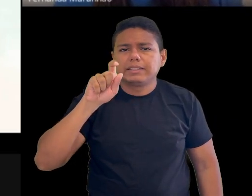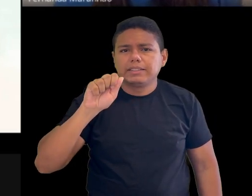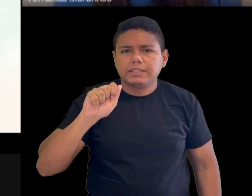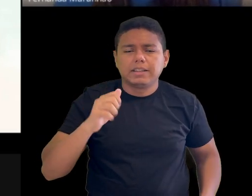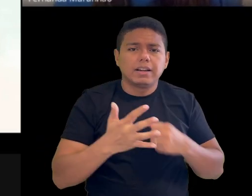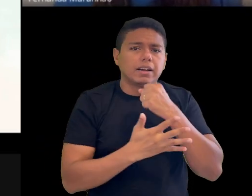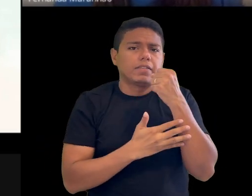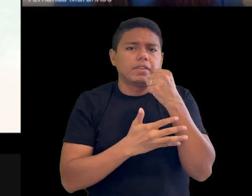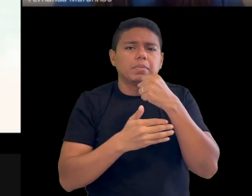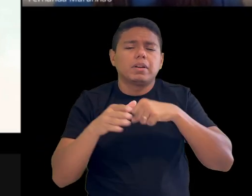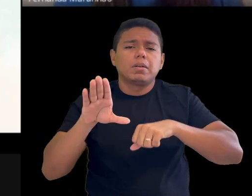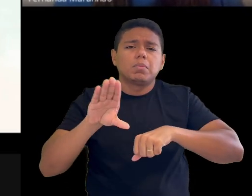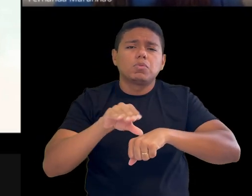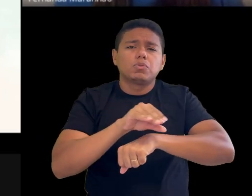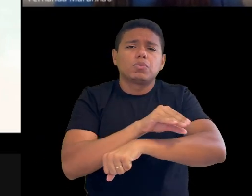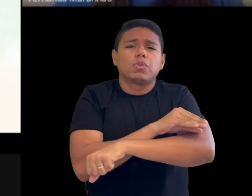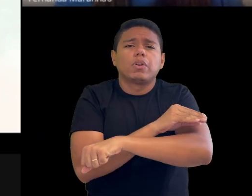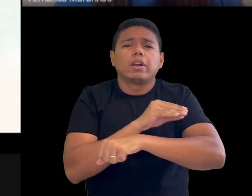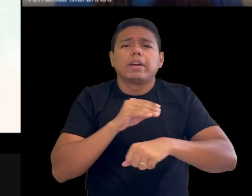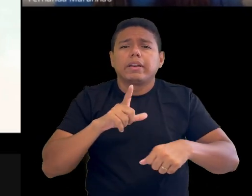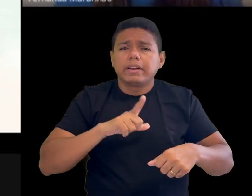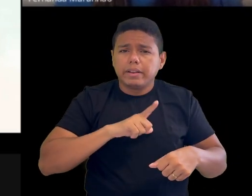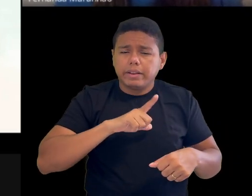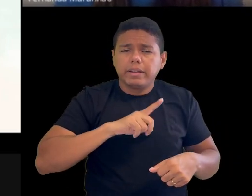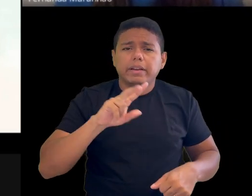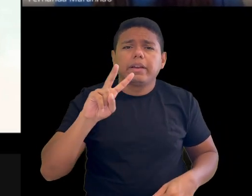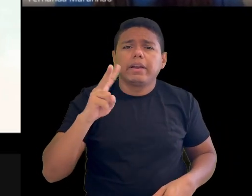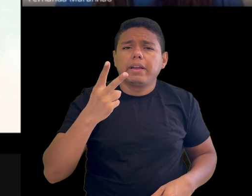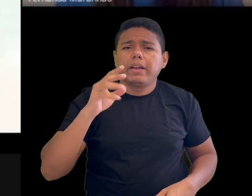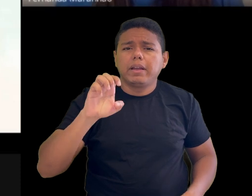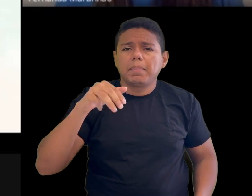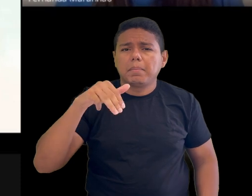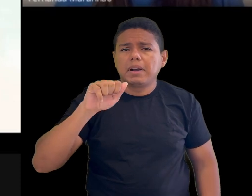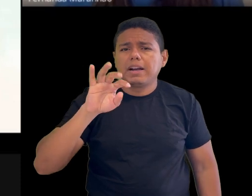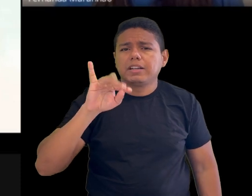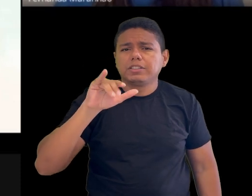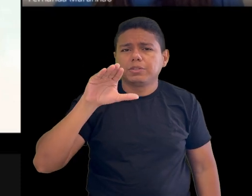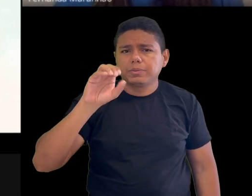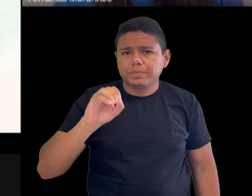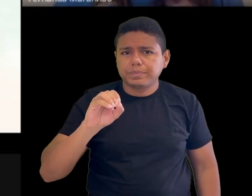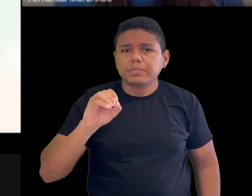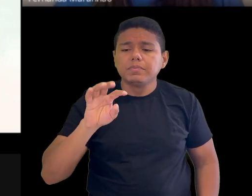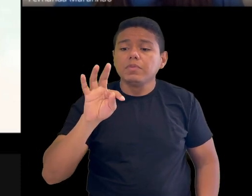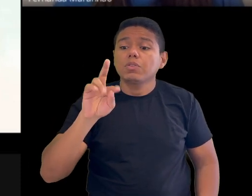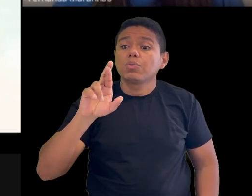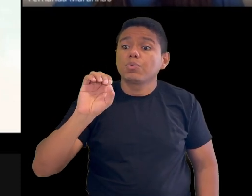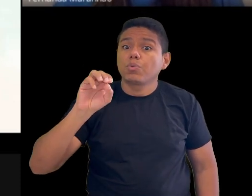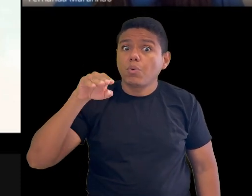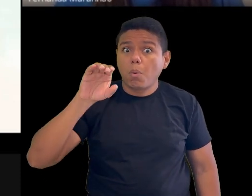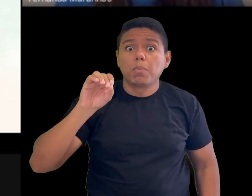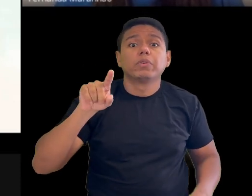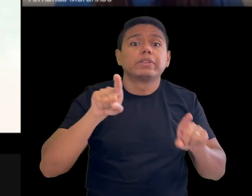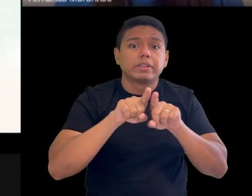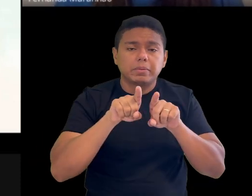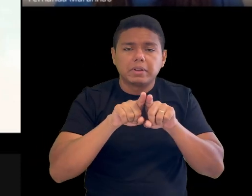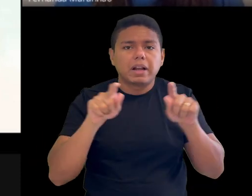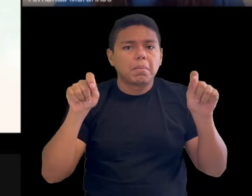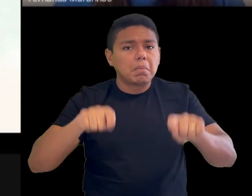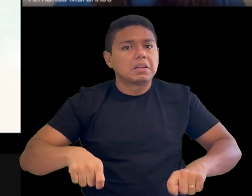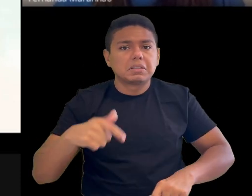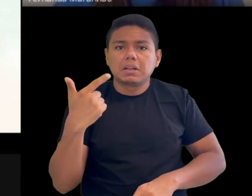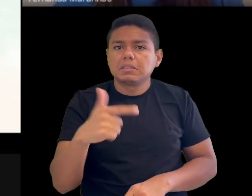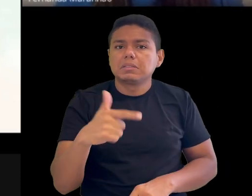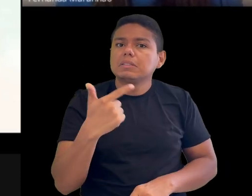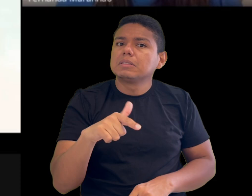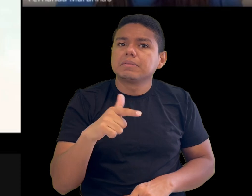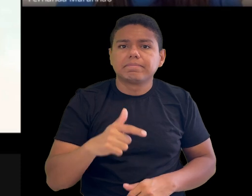de conteúdo hemático, perde a sua capacidade de trombo e miotamponagem, ficando apoplético, ficando o útero que não